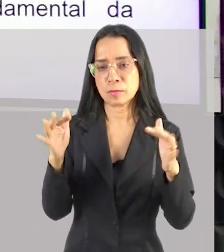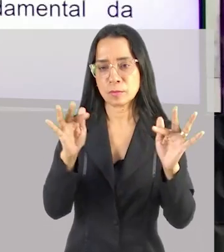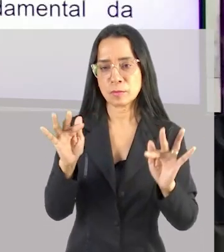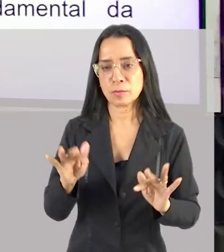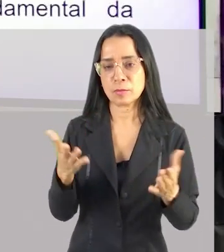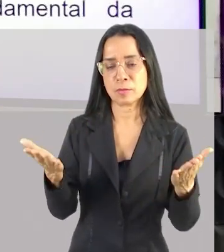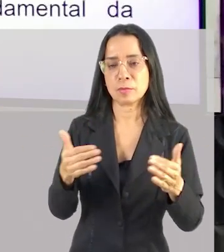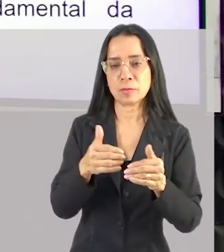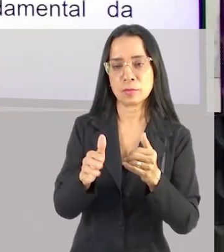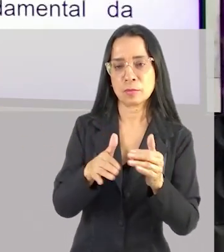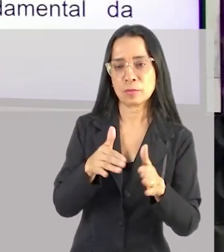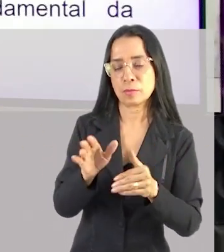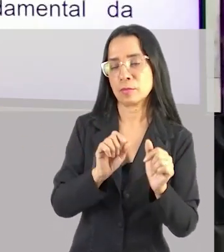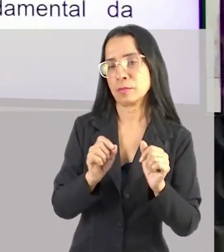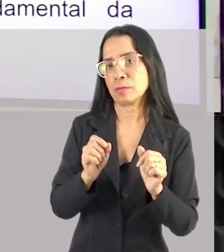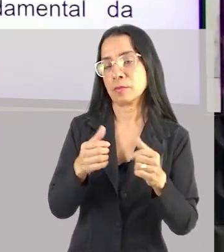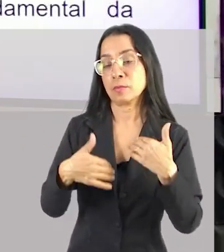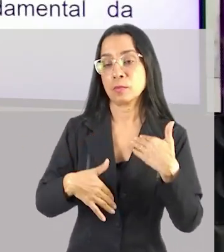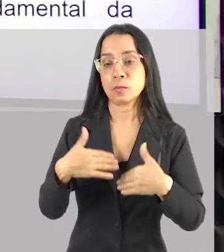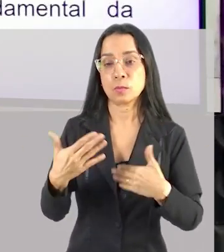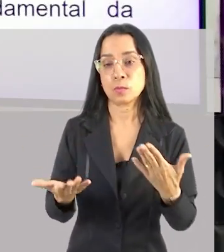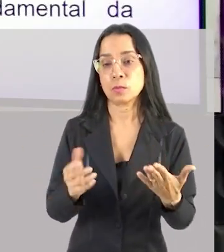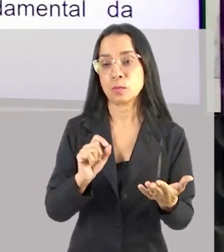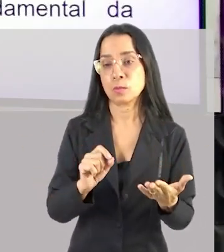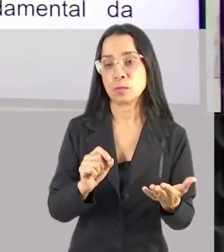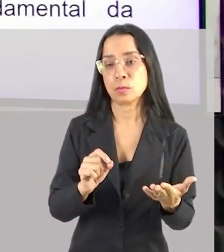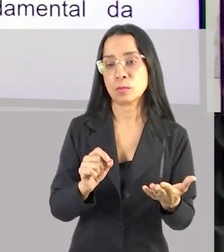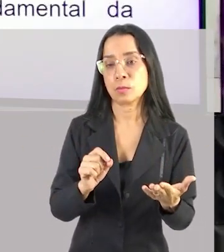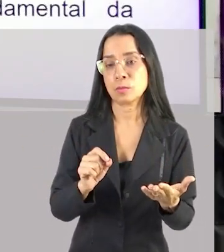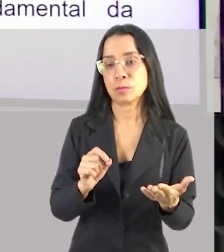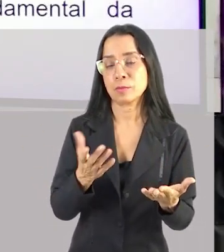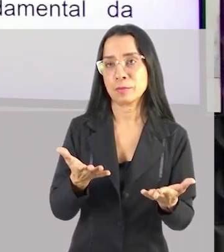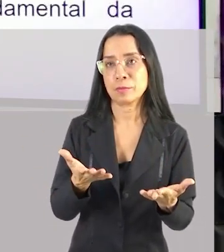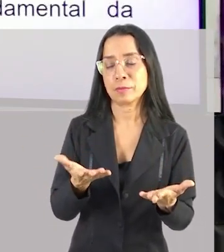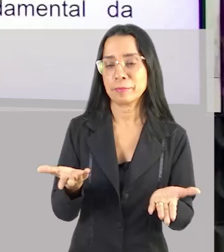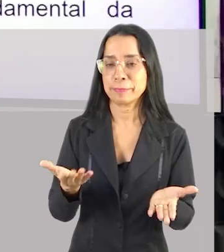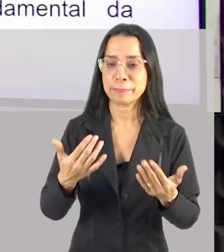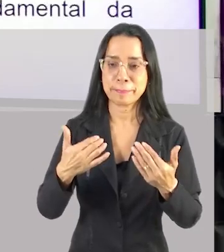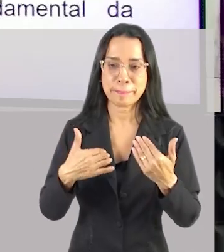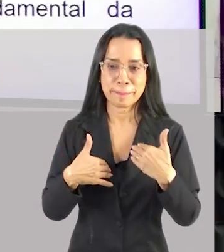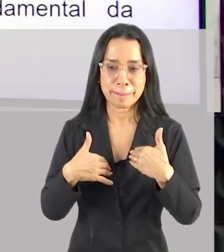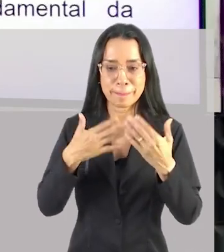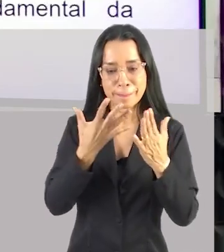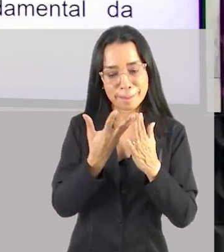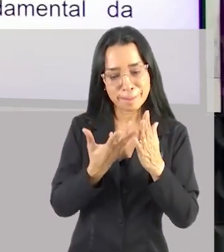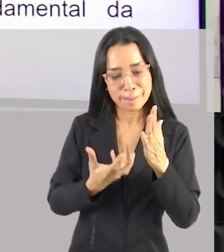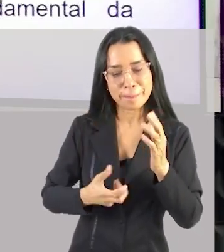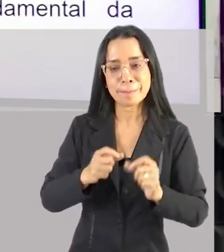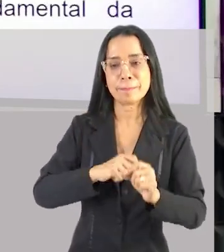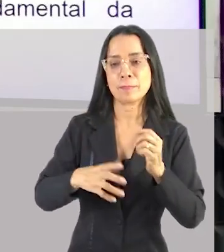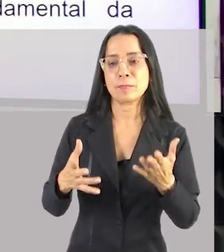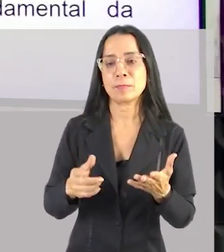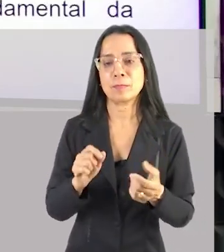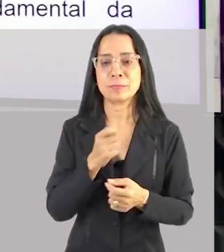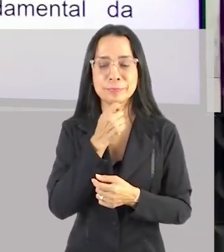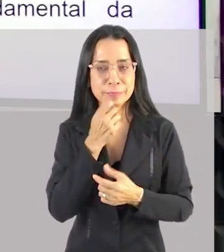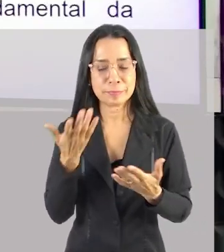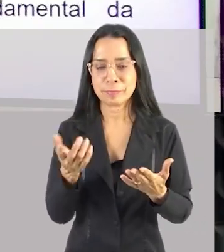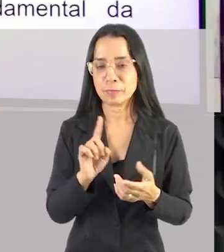corpo, sem desfalecer, ainda que desfaleça. Então, é uma questão sobre o Sêneca. O Sêneca é um